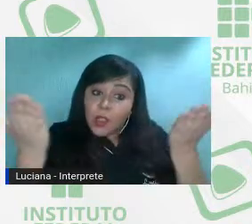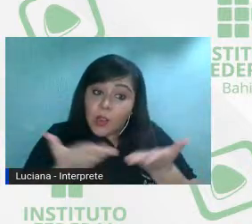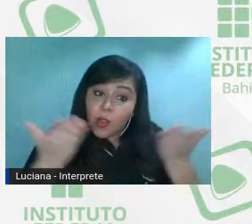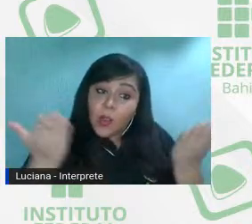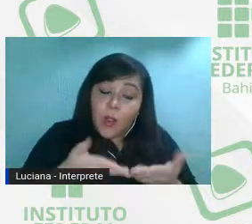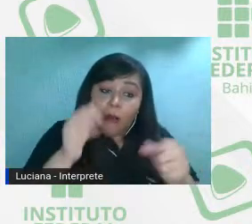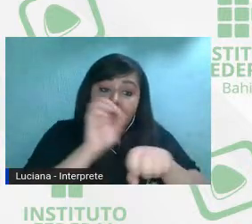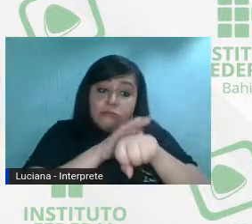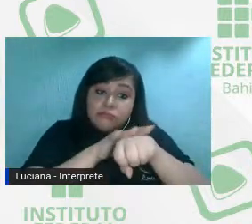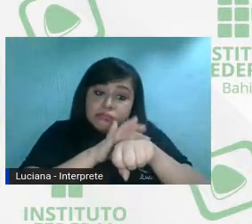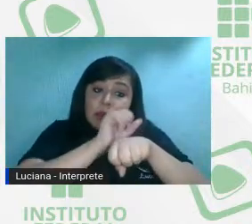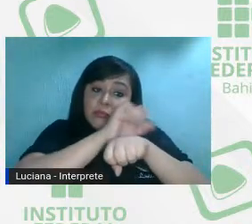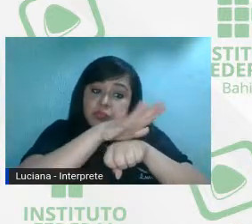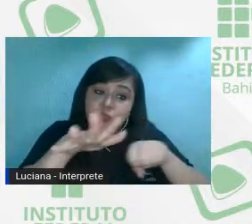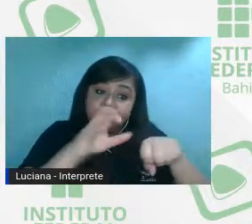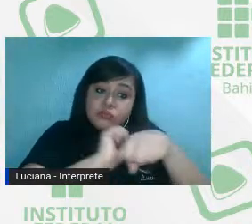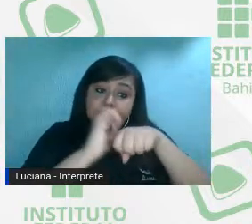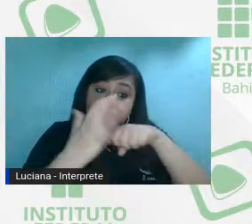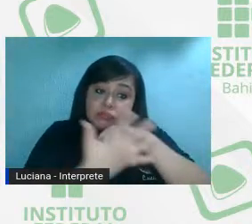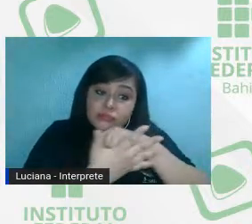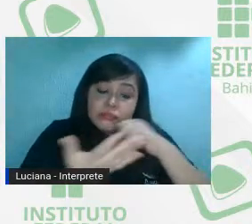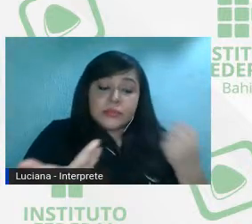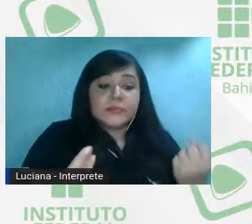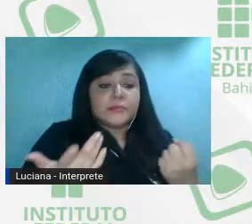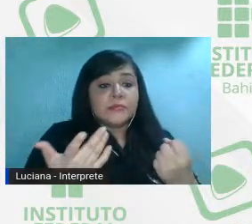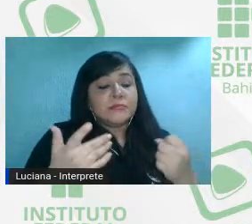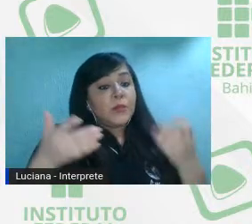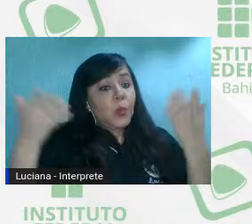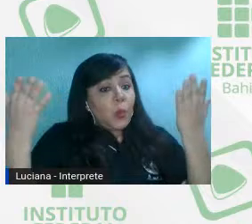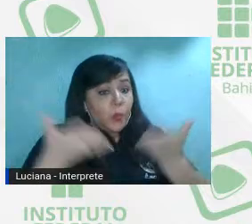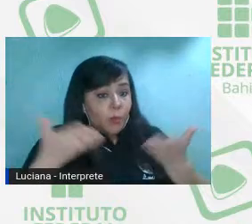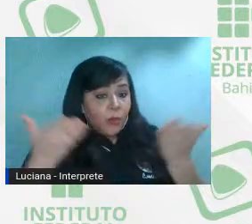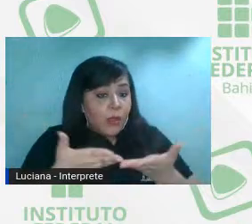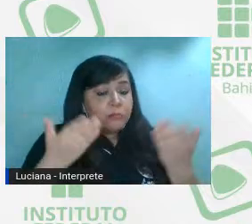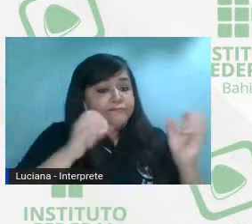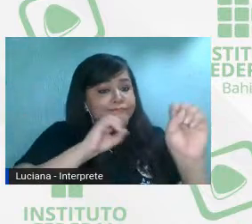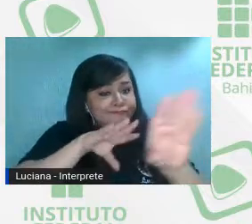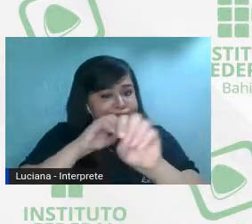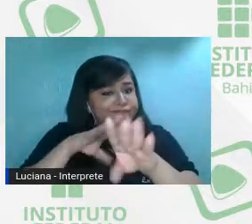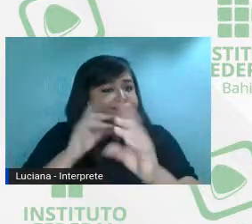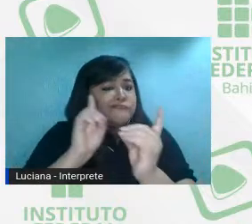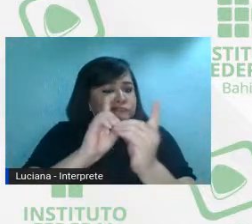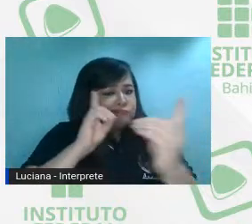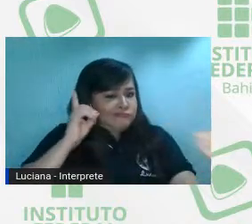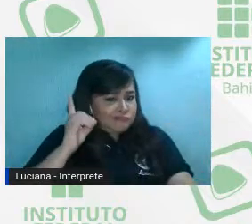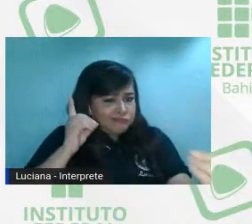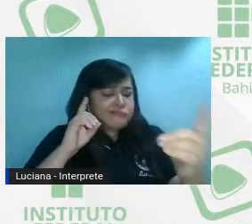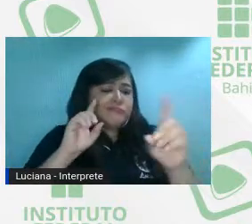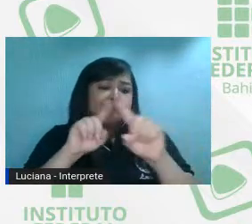as aulas estão sendo realizadas de forma remota.